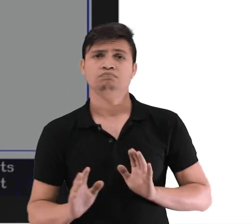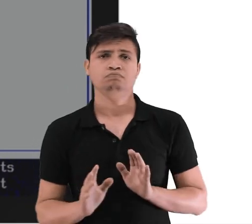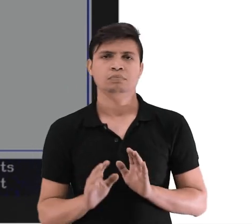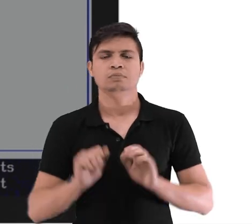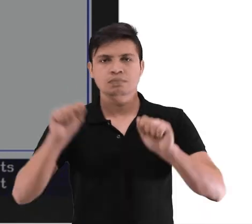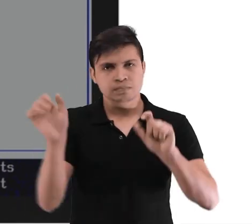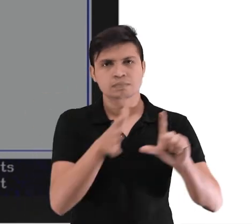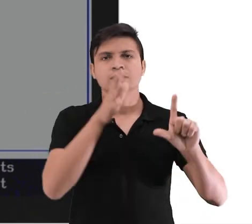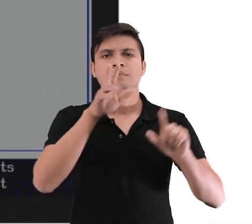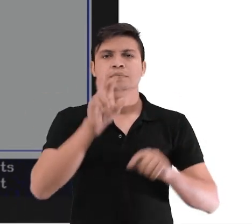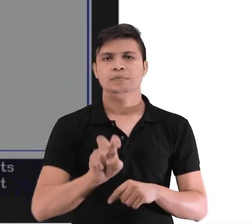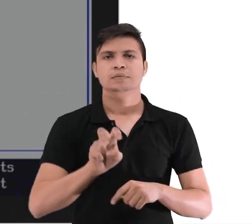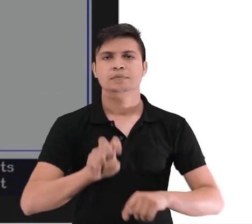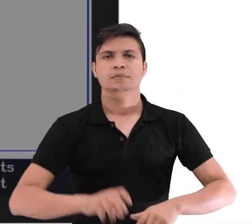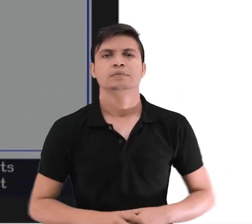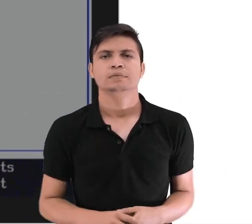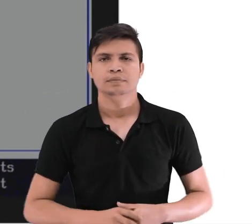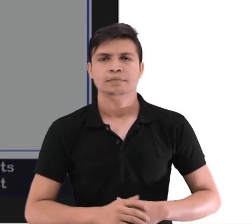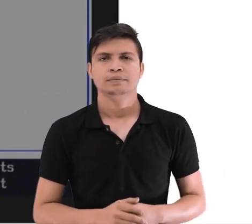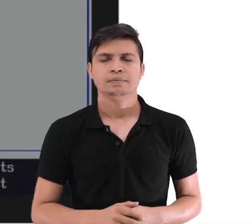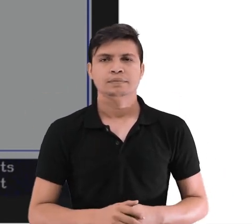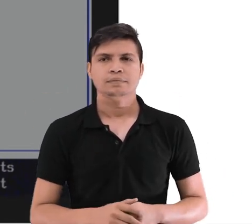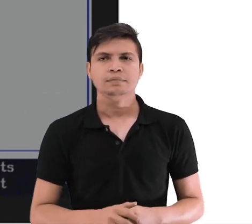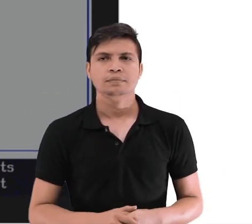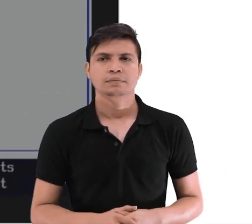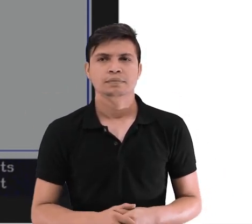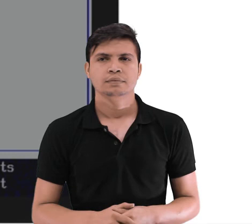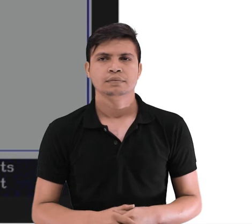para para outra aba.